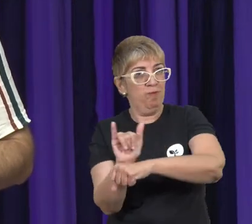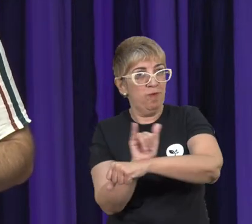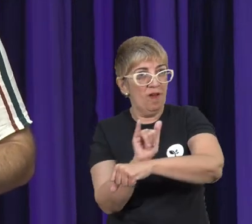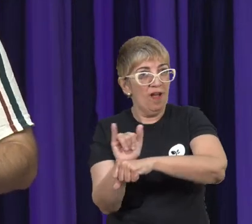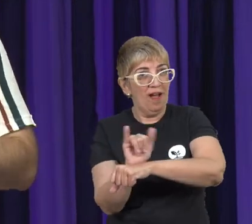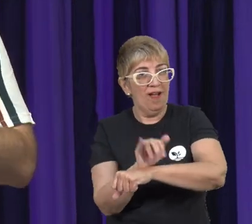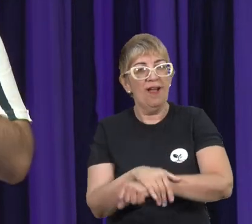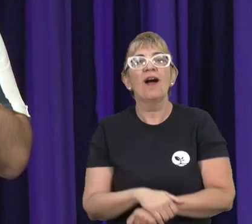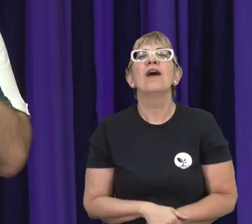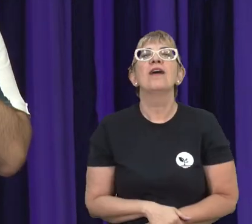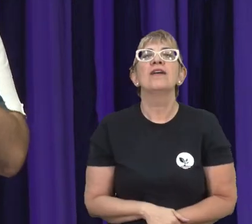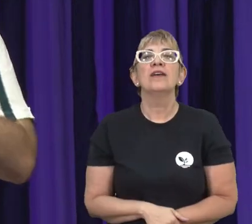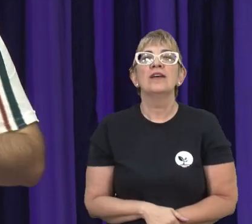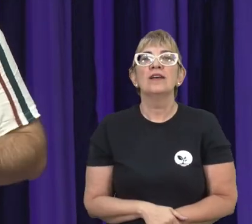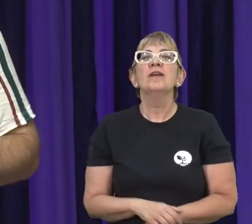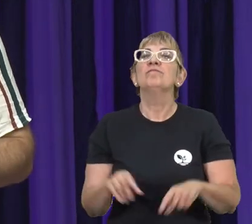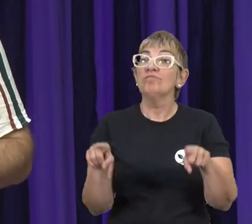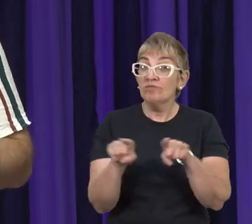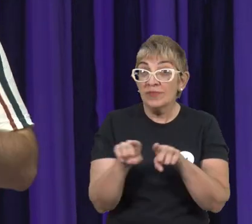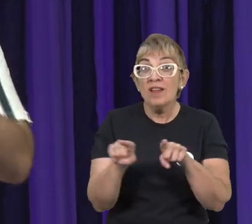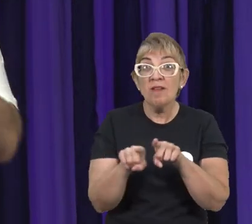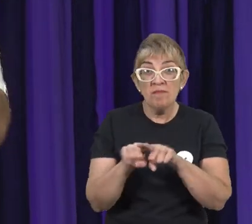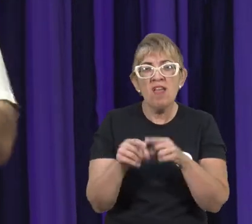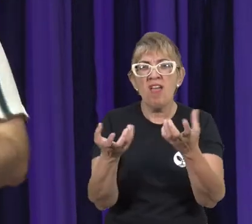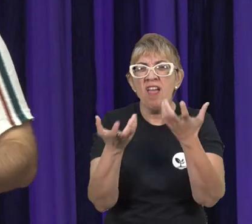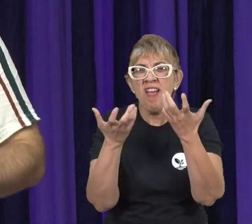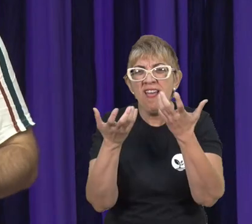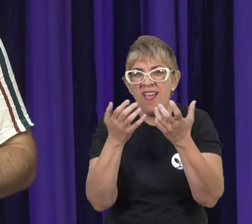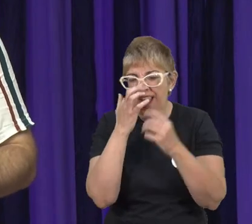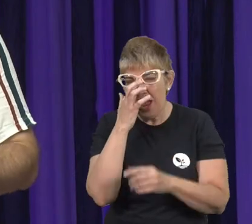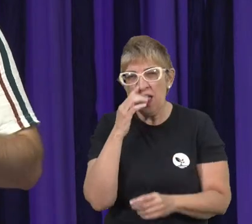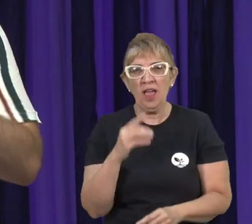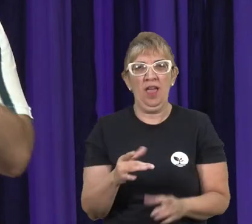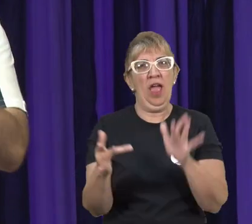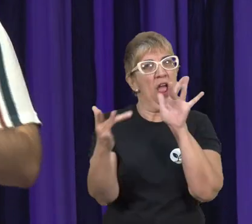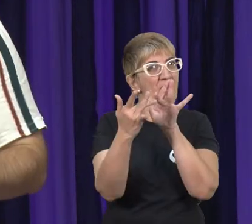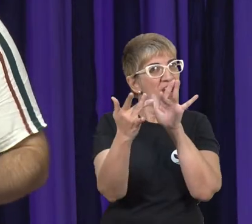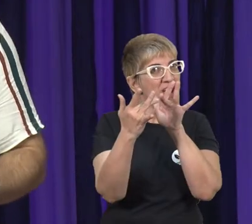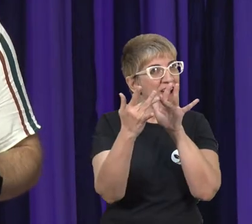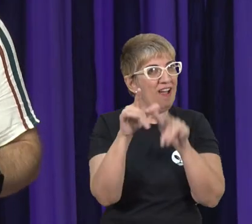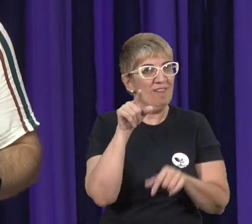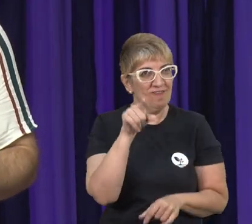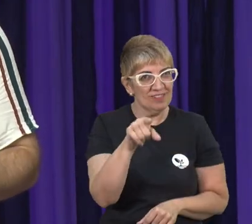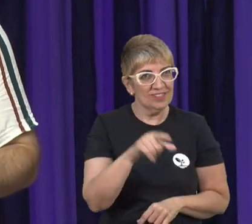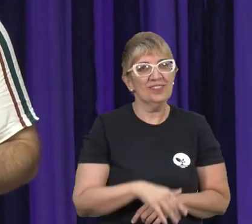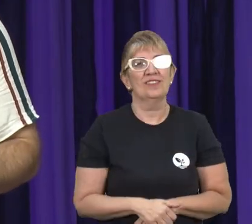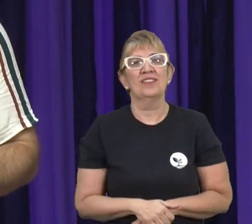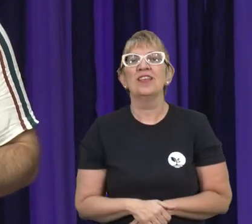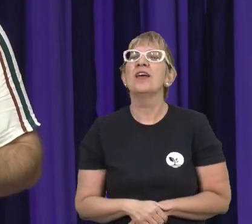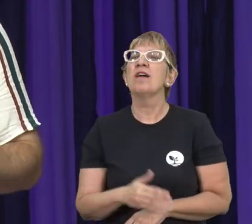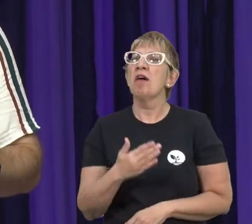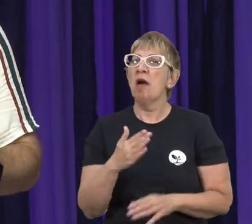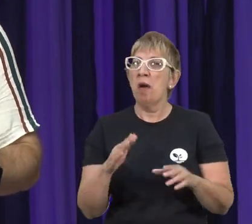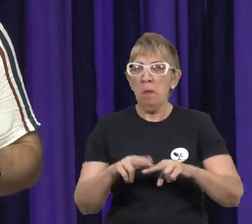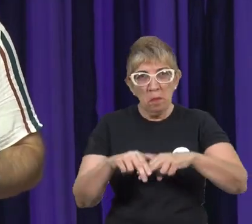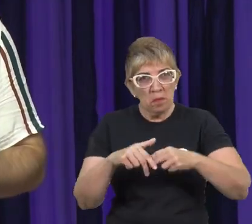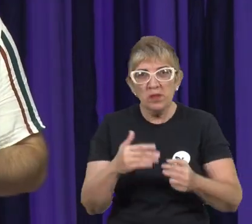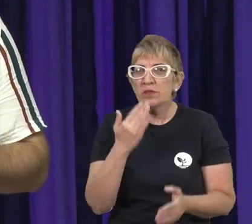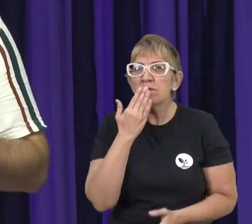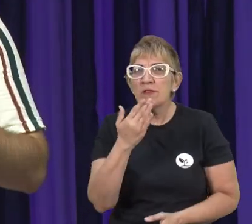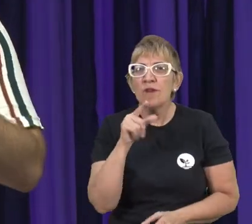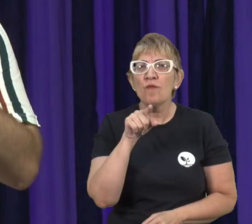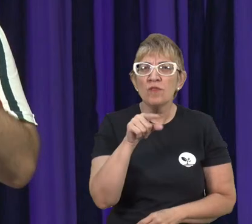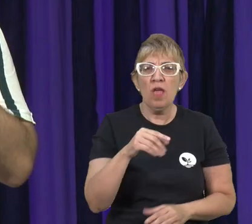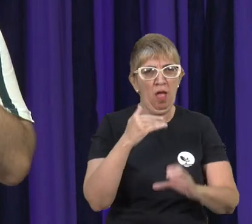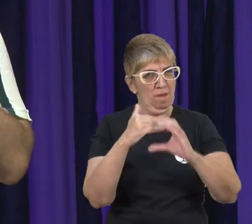culto no nosso canal do YouTube, nós também queremos de alguma forma nos conectar com você. Para isso pedimos que você mande uma mensagem no nosso